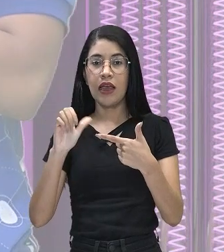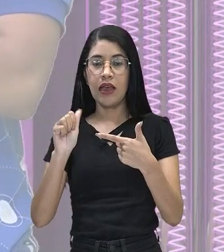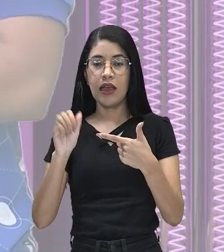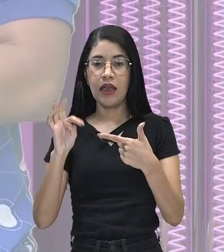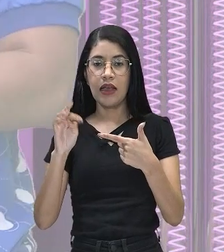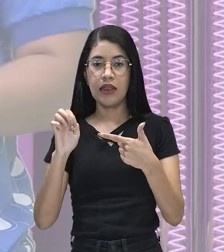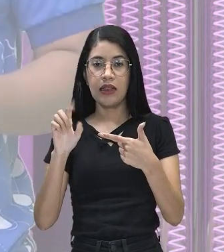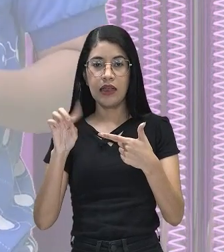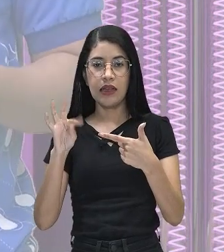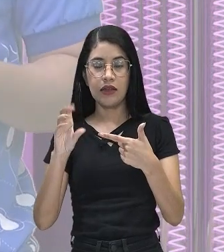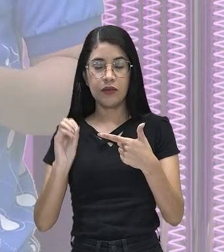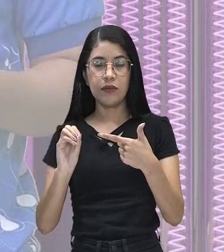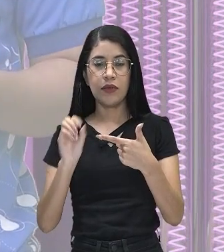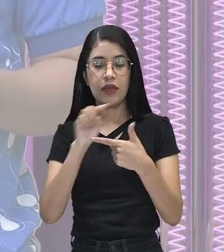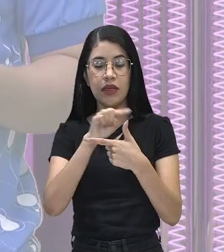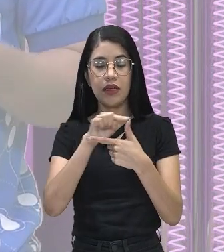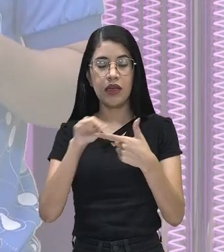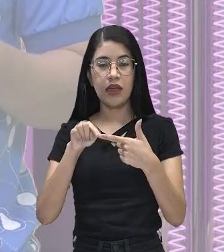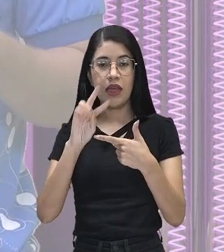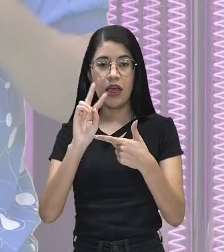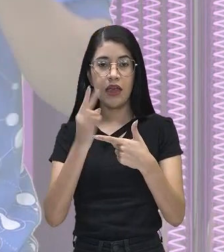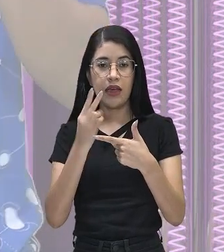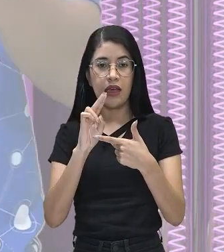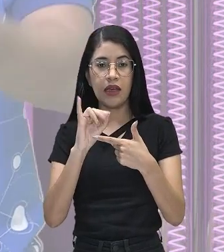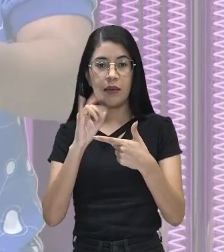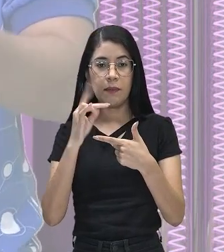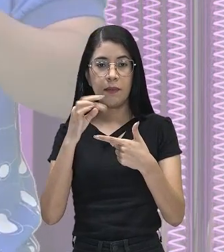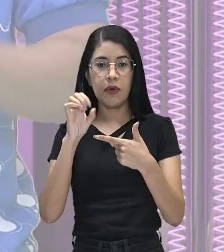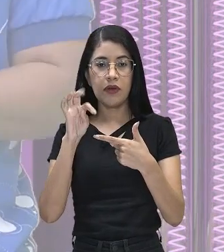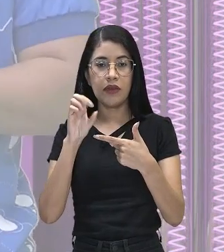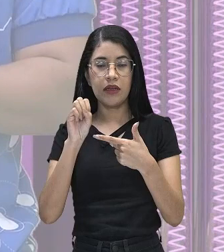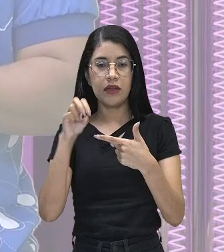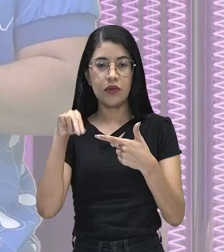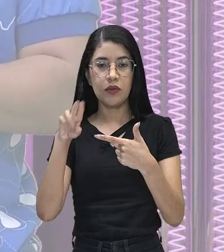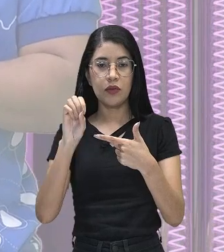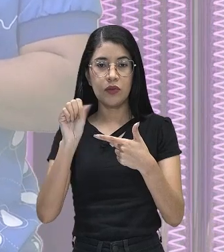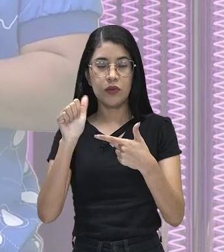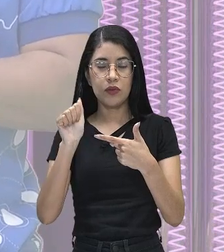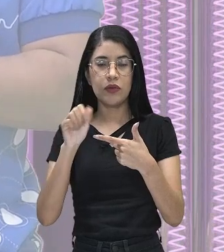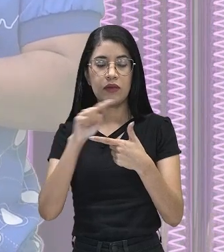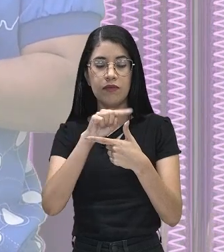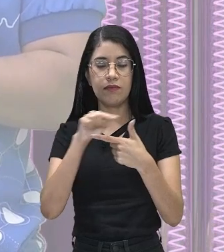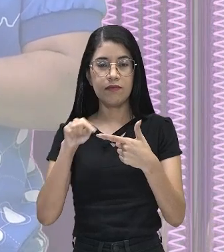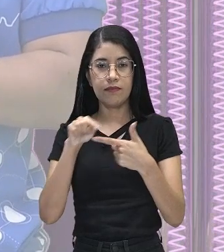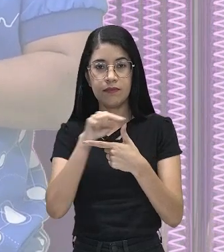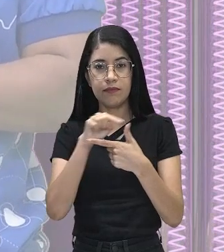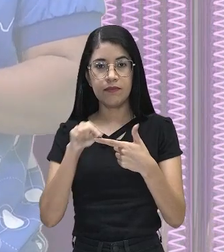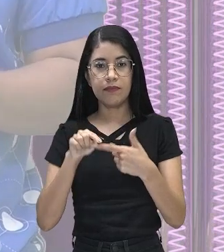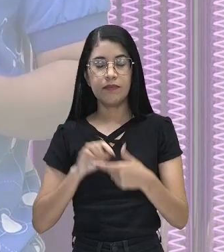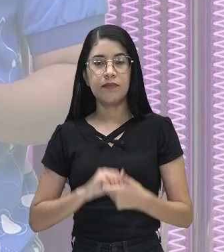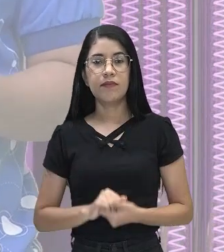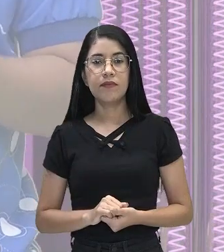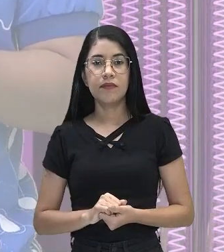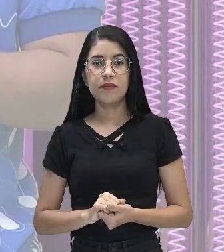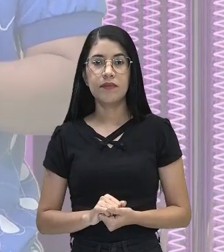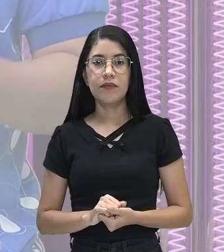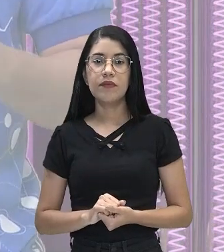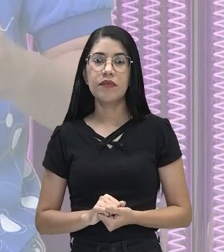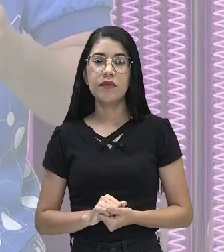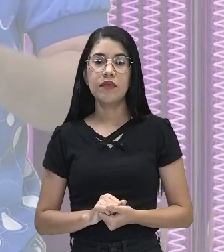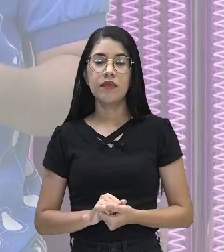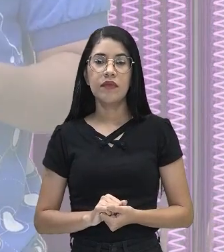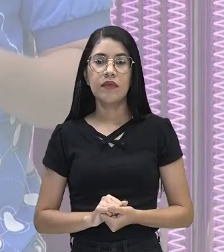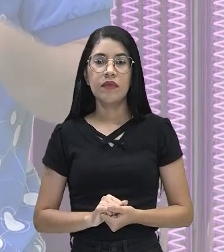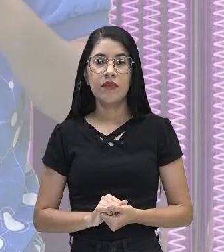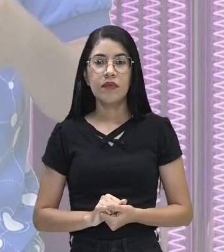chamados de cateto e a hipotenusa é o lado oposto ao ângulo de 90 graus. Beleza? Então,